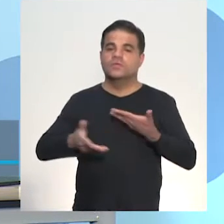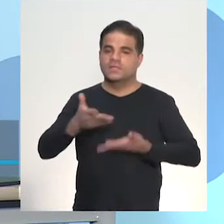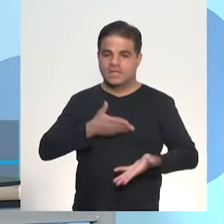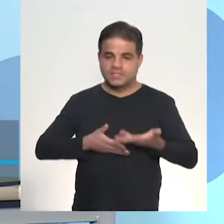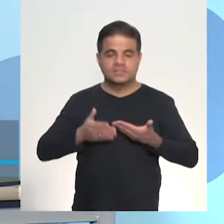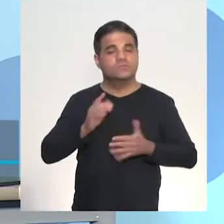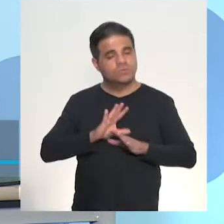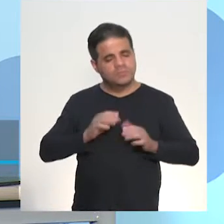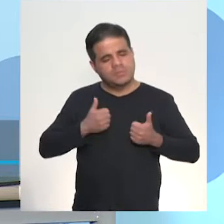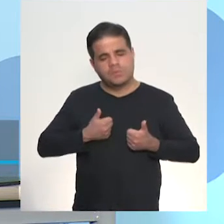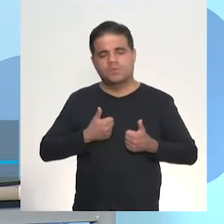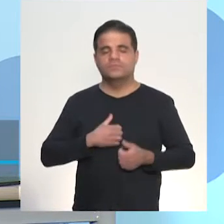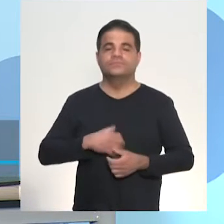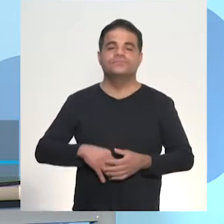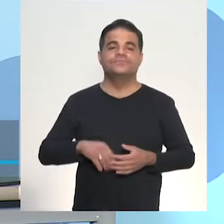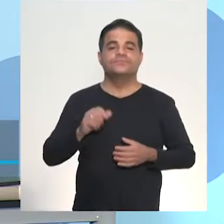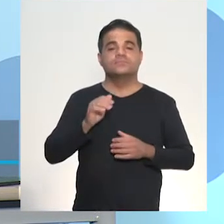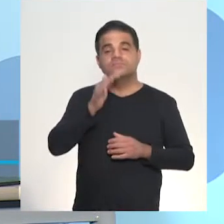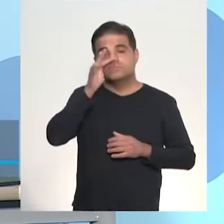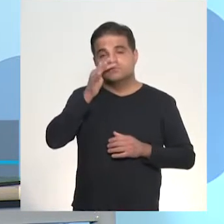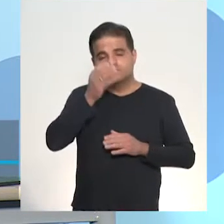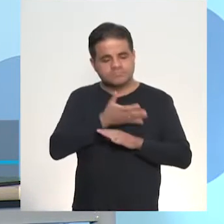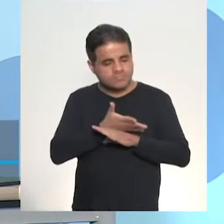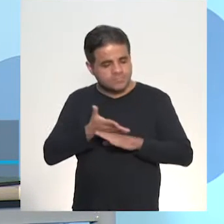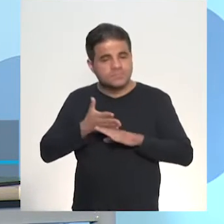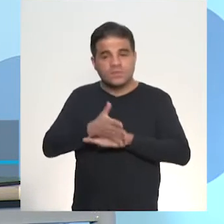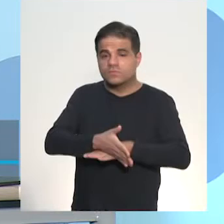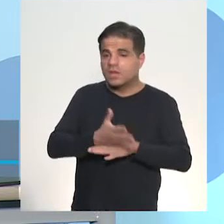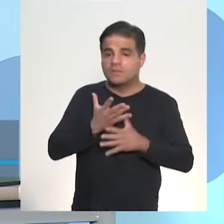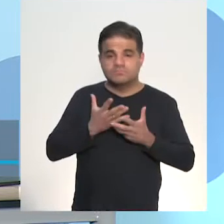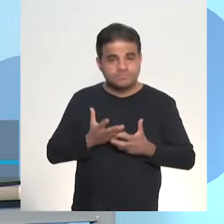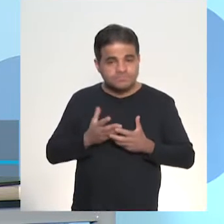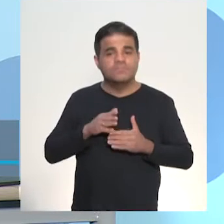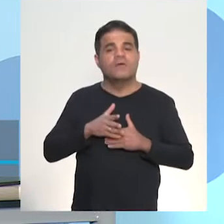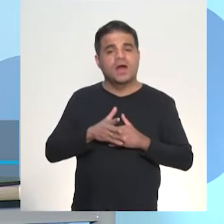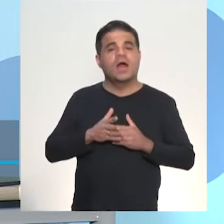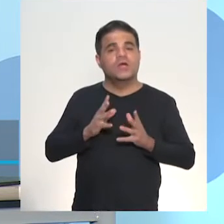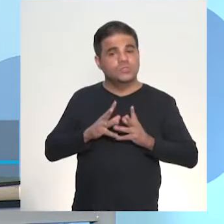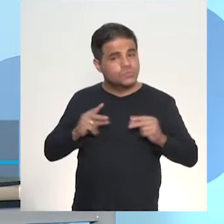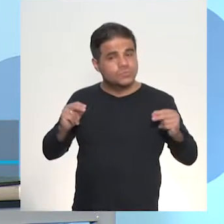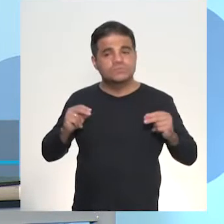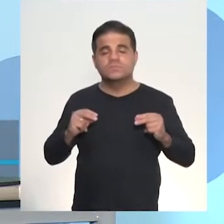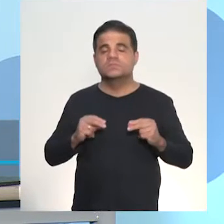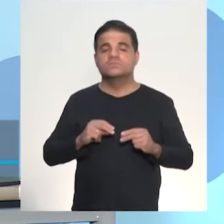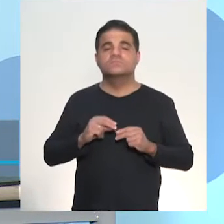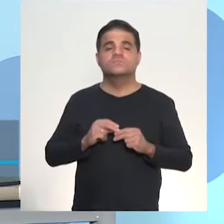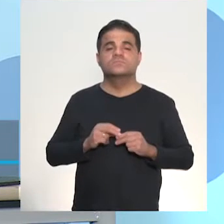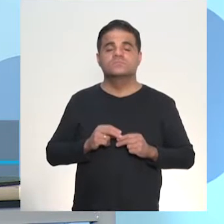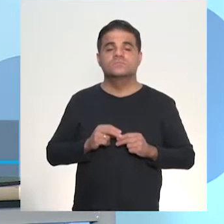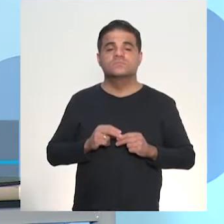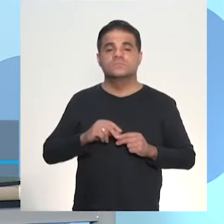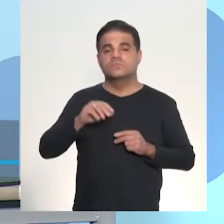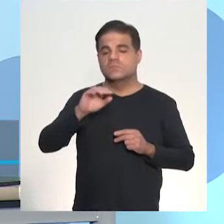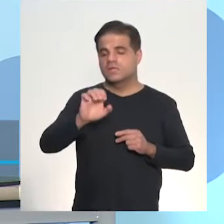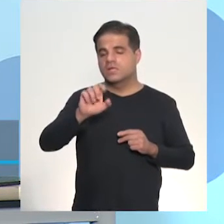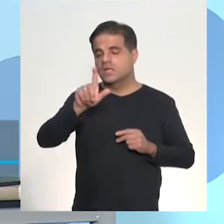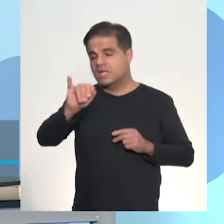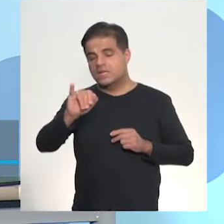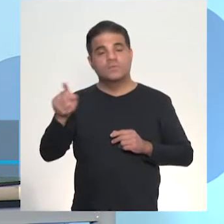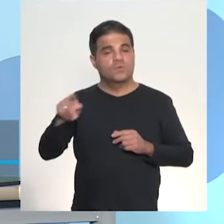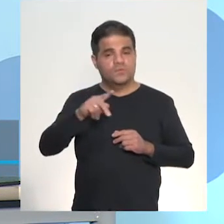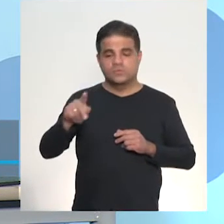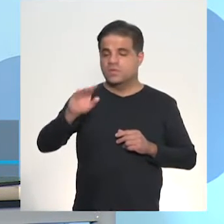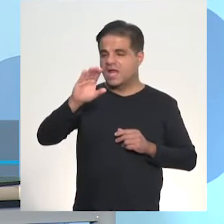valendo. Tá valendo, né? As flores vão entrar em extinção. É a Elise, perdão, é o Eli, da